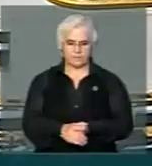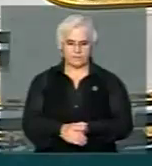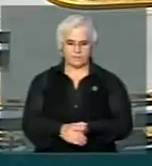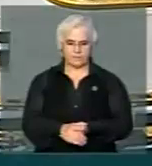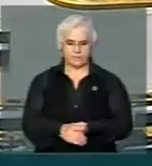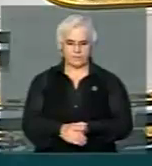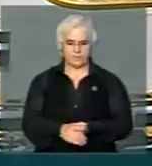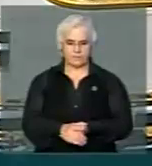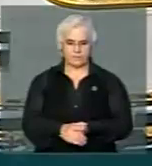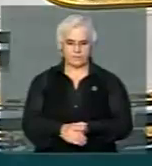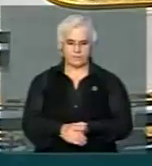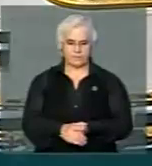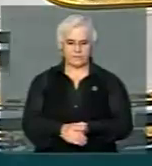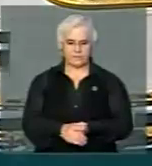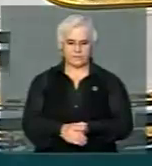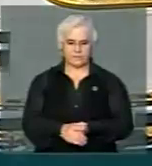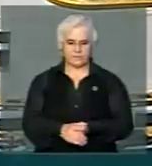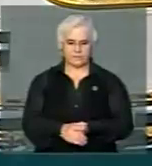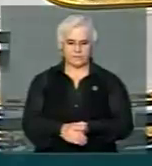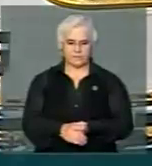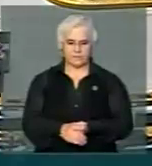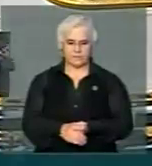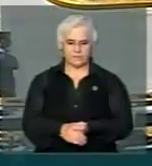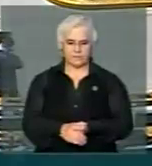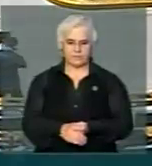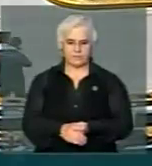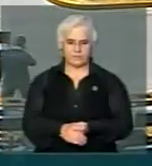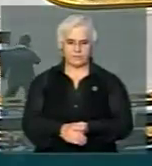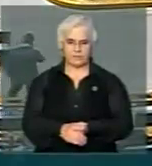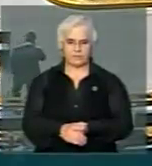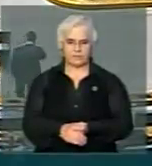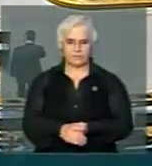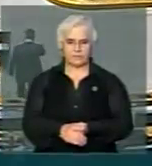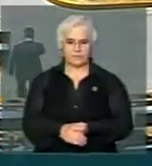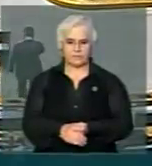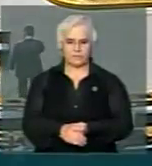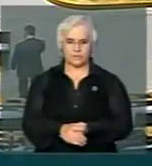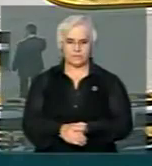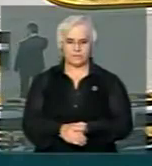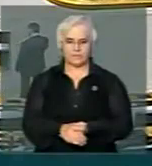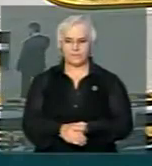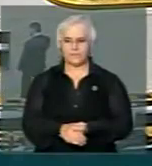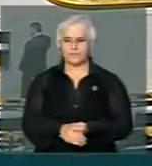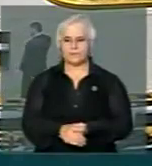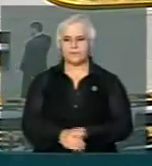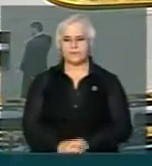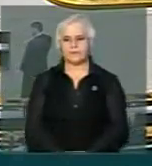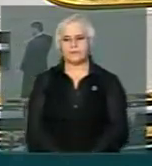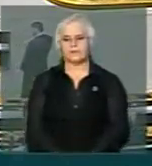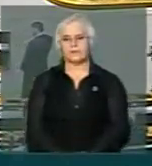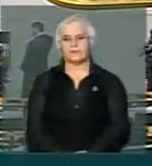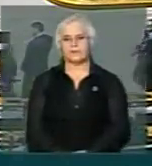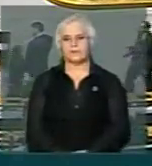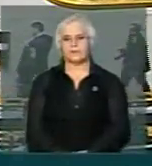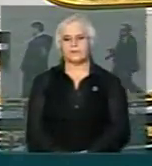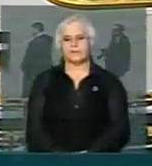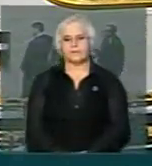Com a bancada, senhor presidente. Senhor presidente, Roberto Brito votou conforme a orientação do Partido